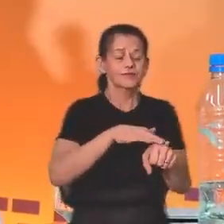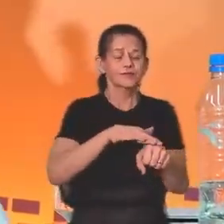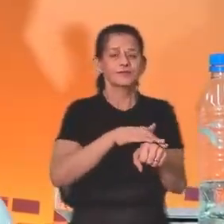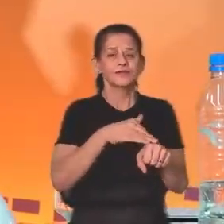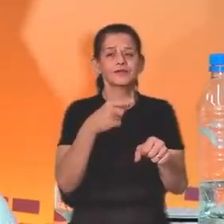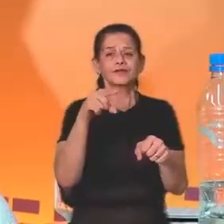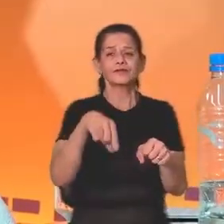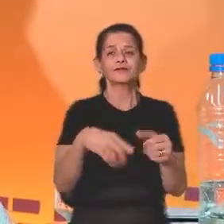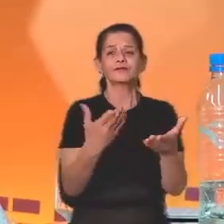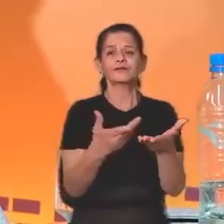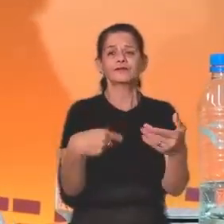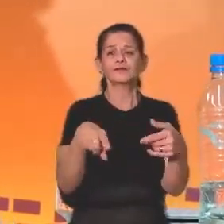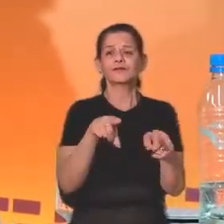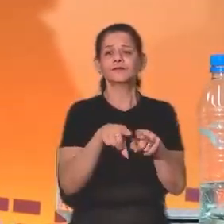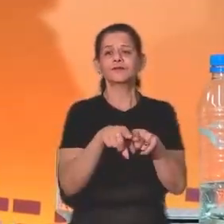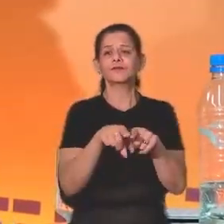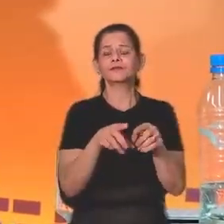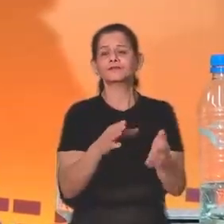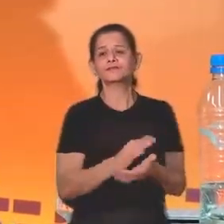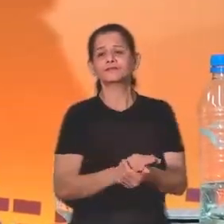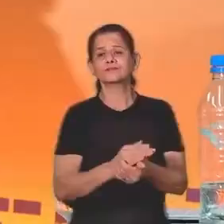circular.